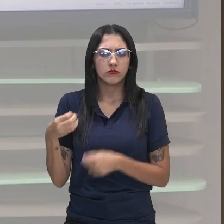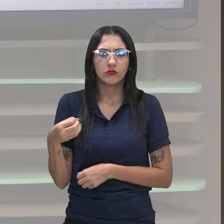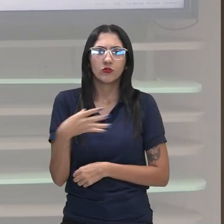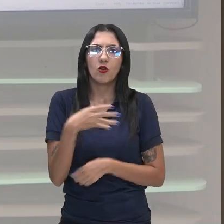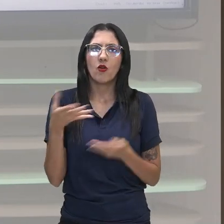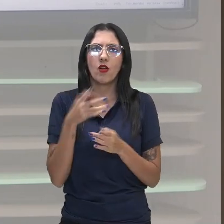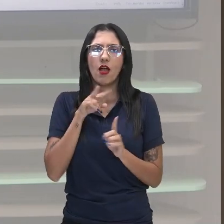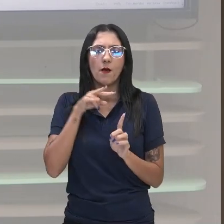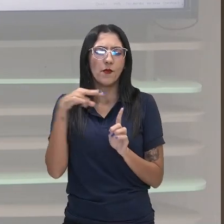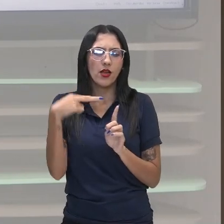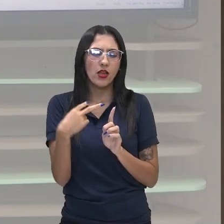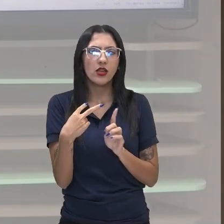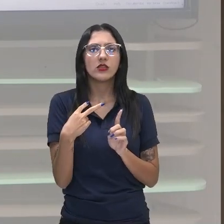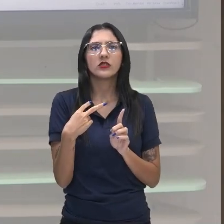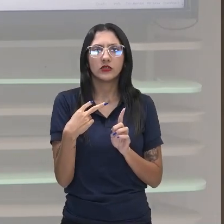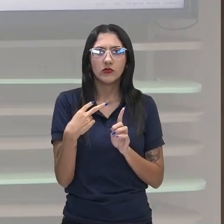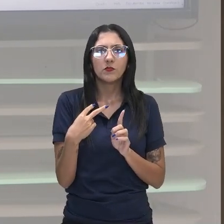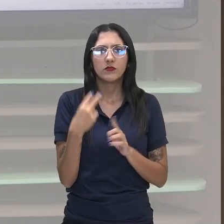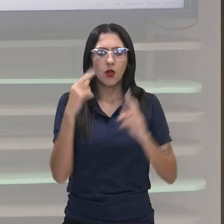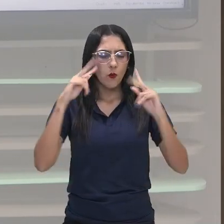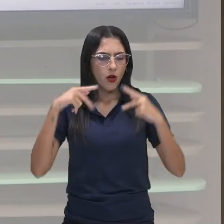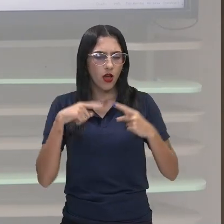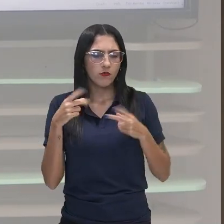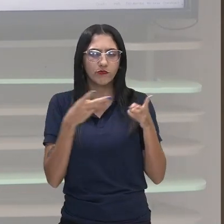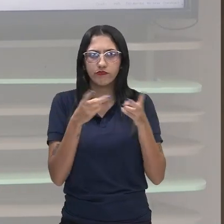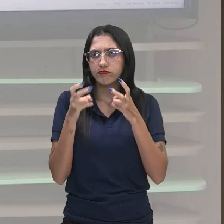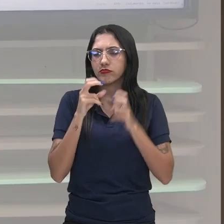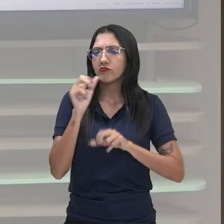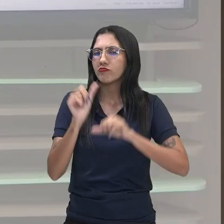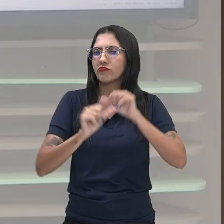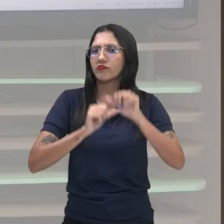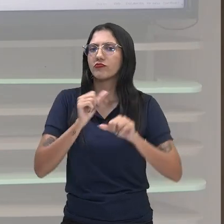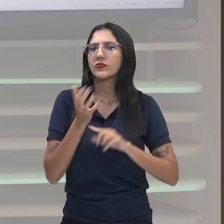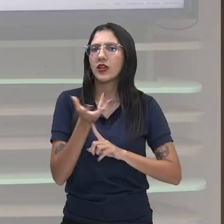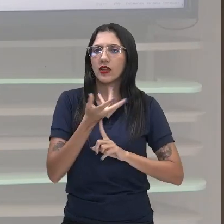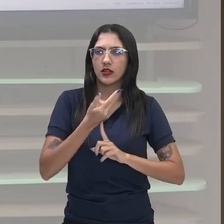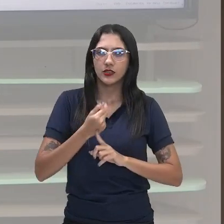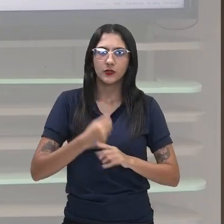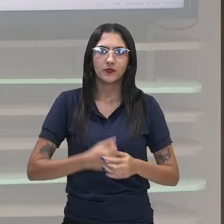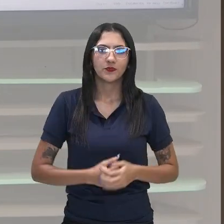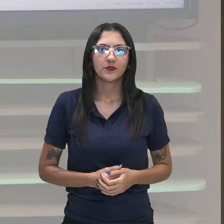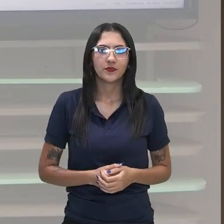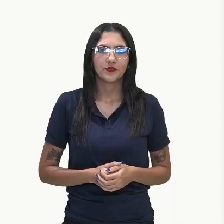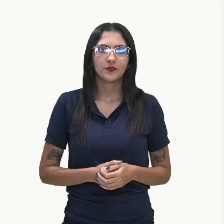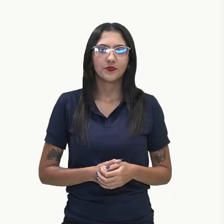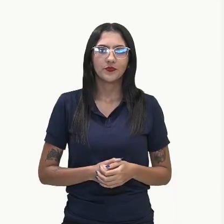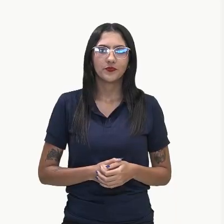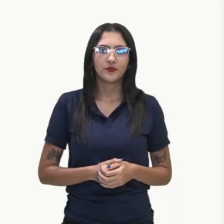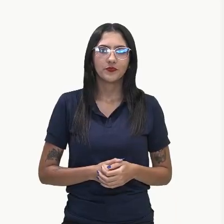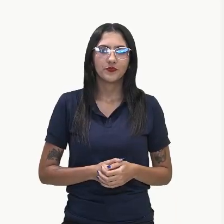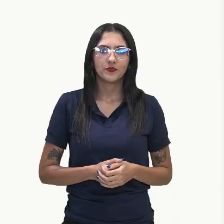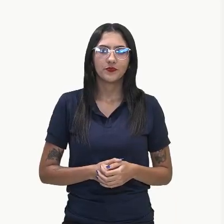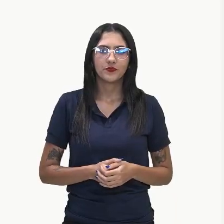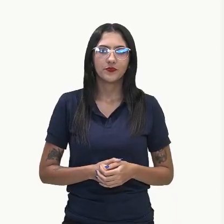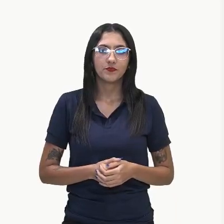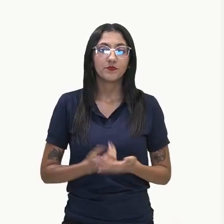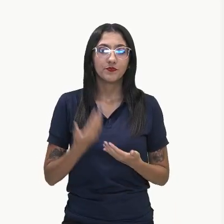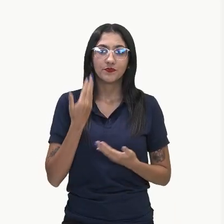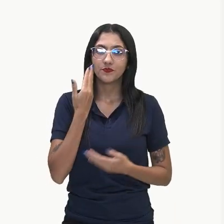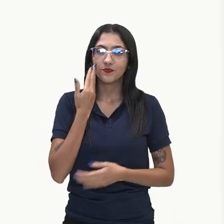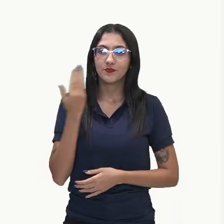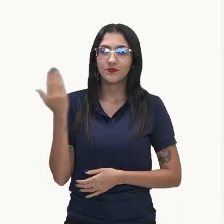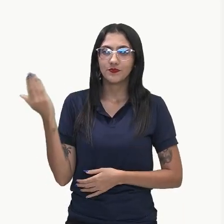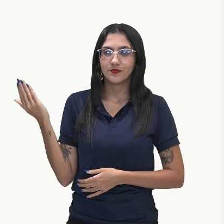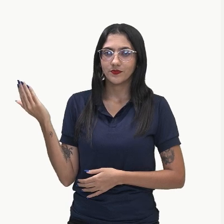homem vai ter sobre a arte. Vamos ver então? Então eu trago para vocês aqui, vamos ampliar a obra,